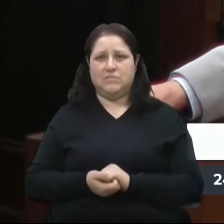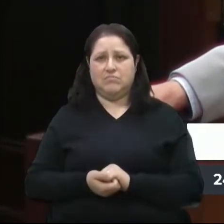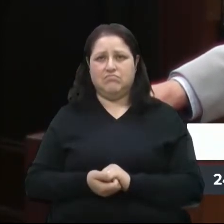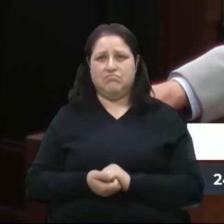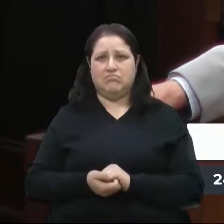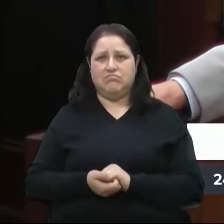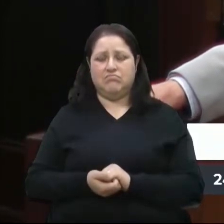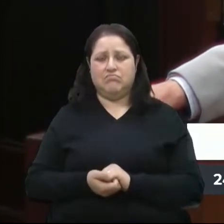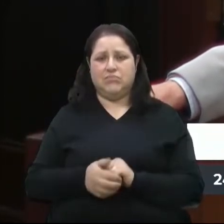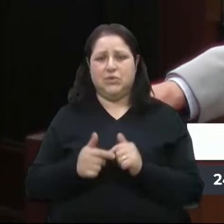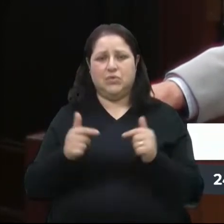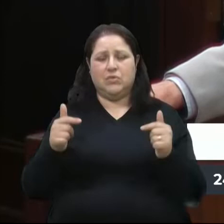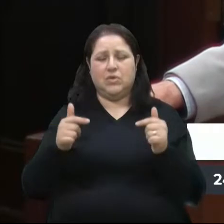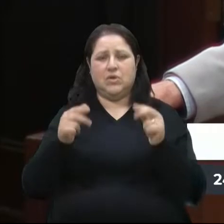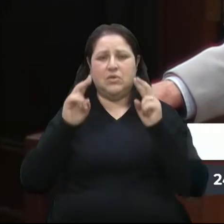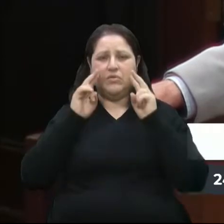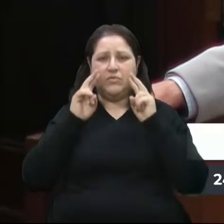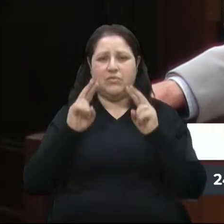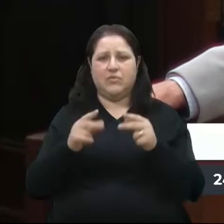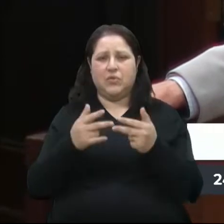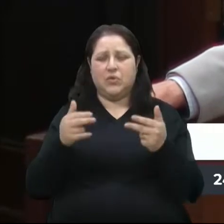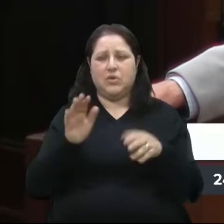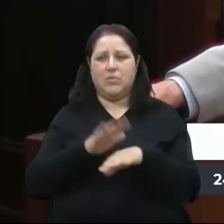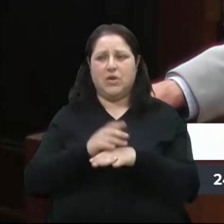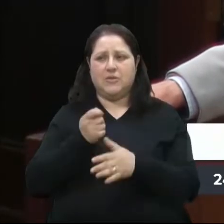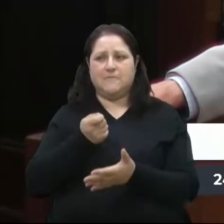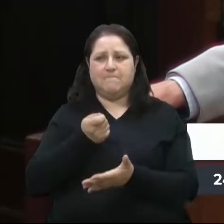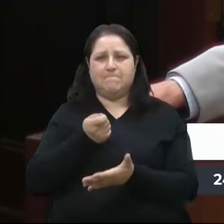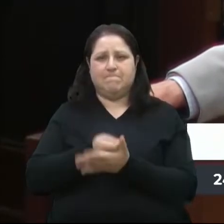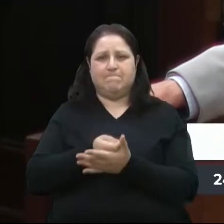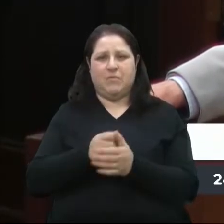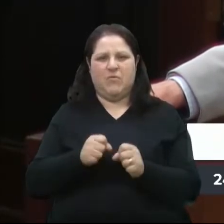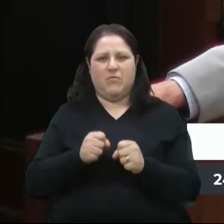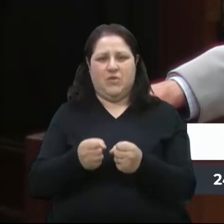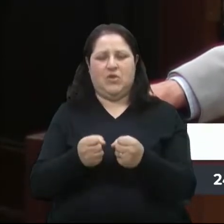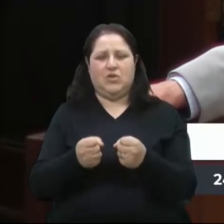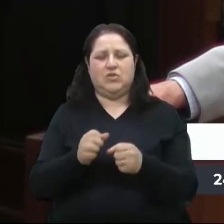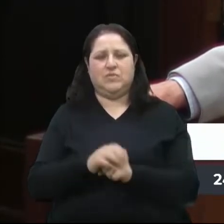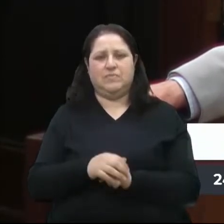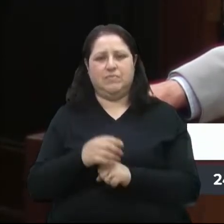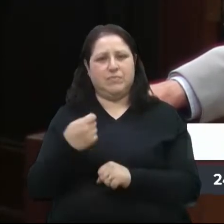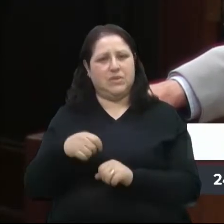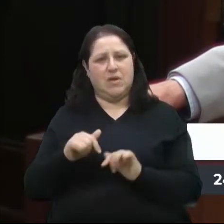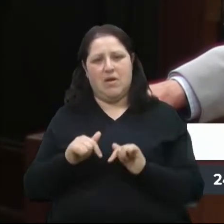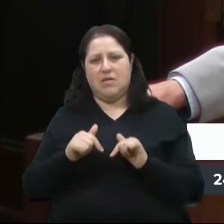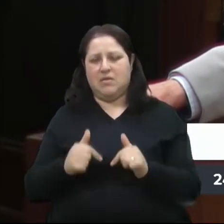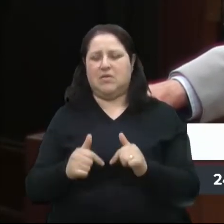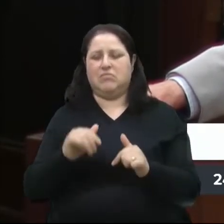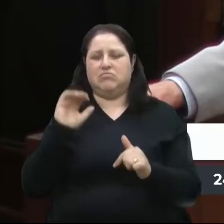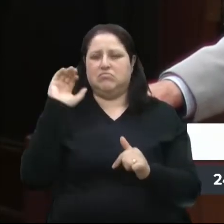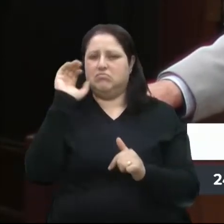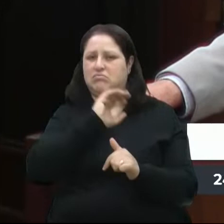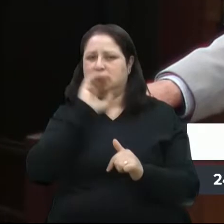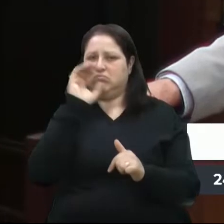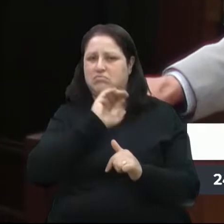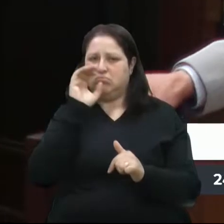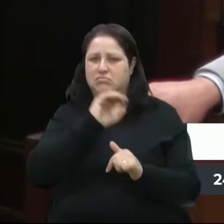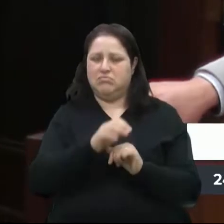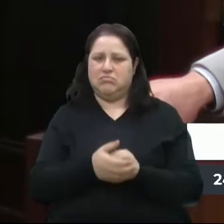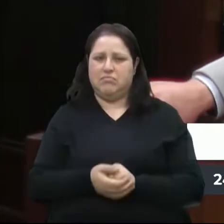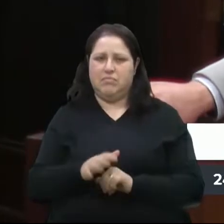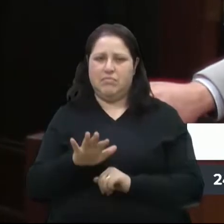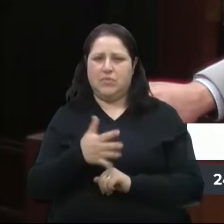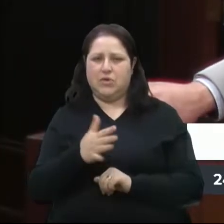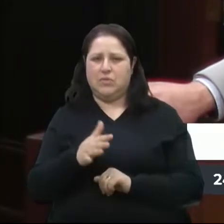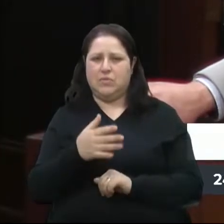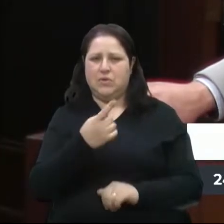algo mais contundente, aonde que temos que ter atitudes urgentes. Aproximadamente aí